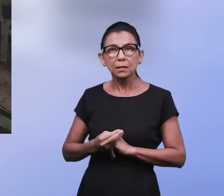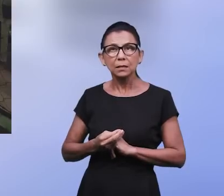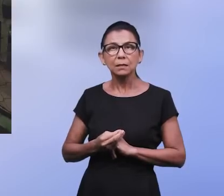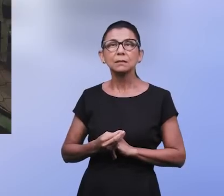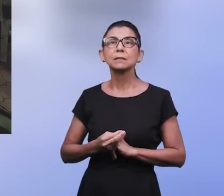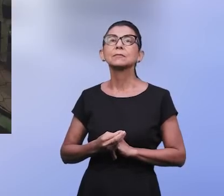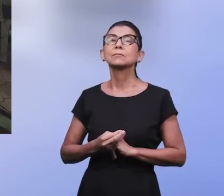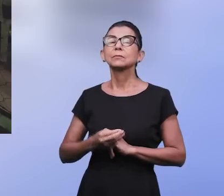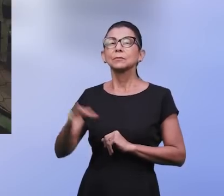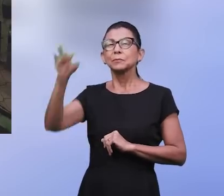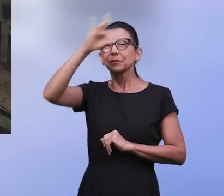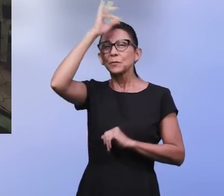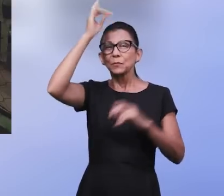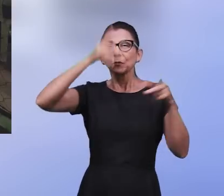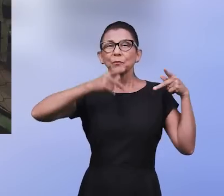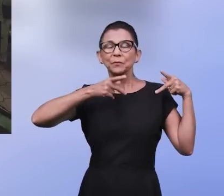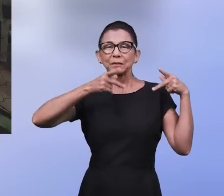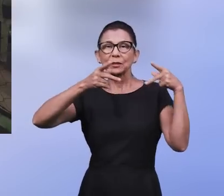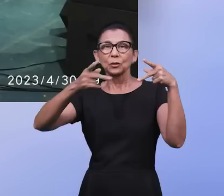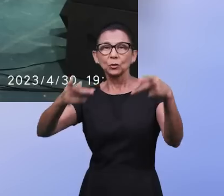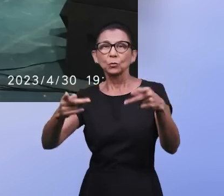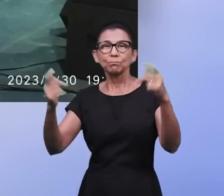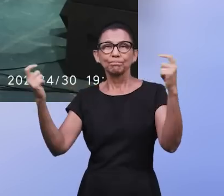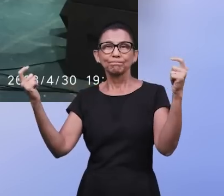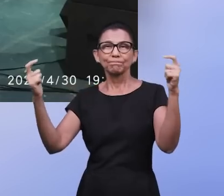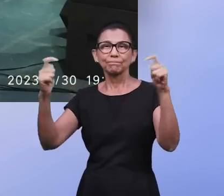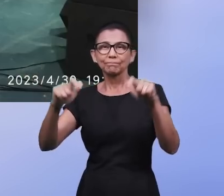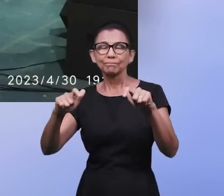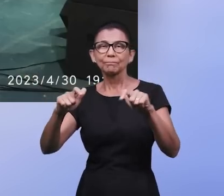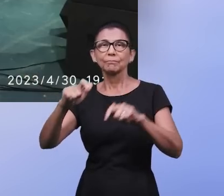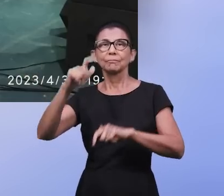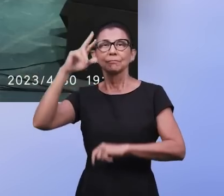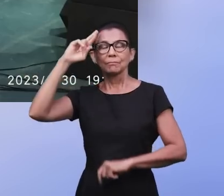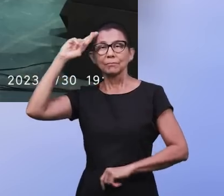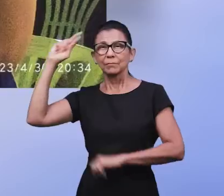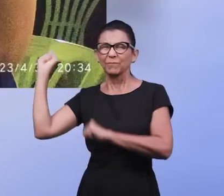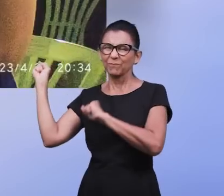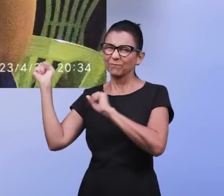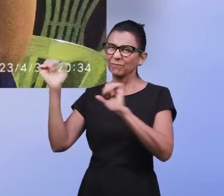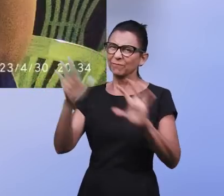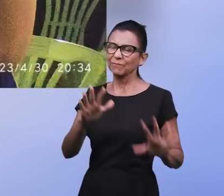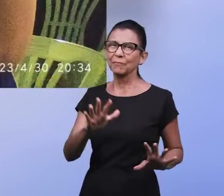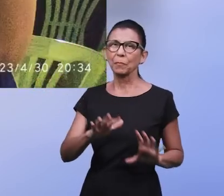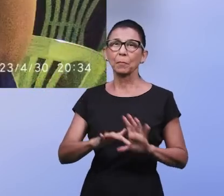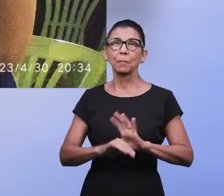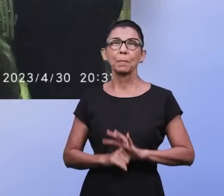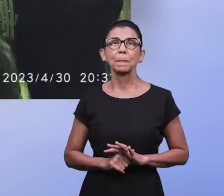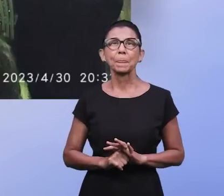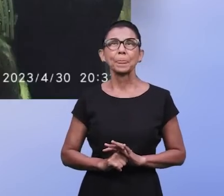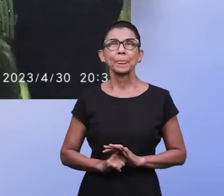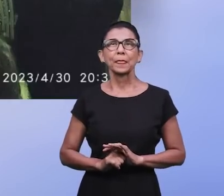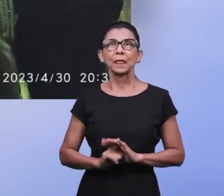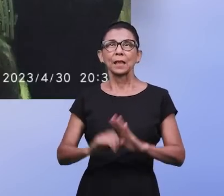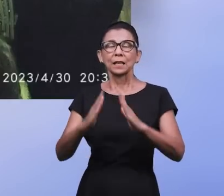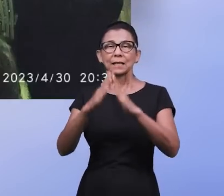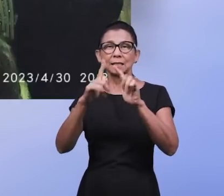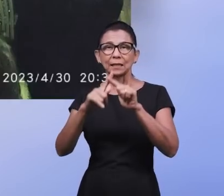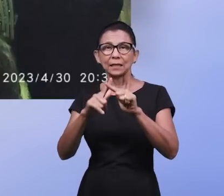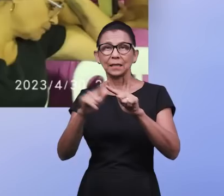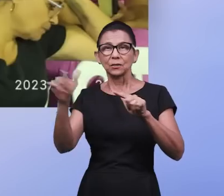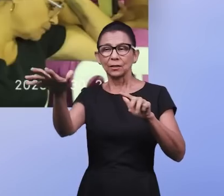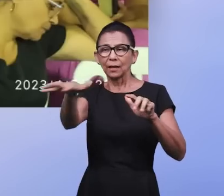com a visitação do Espírito Santo naquele lugar. O Senhor deu uma grande bênção e edificou as igrejas daquela área por